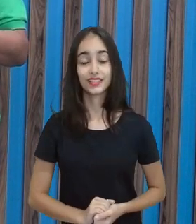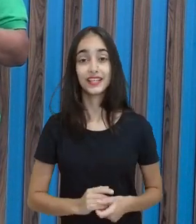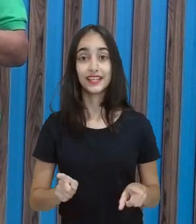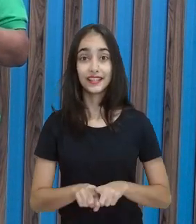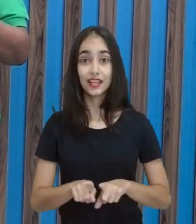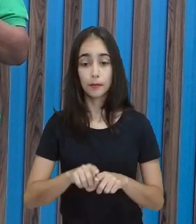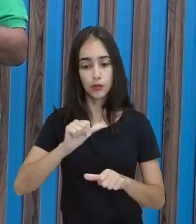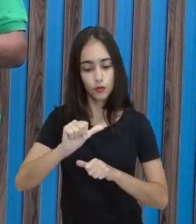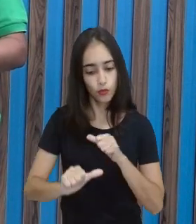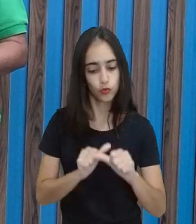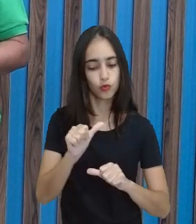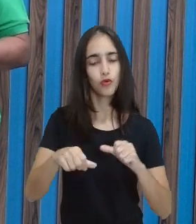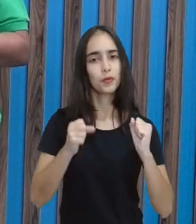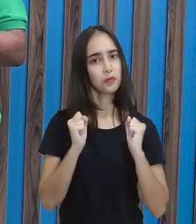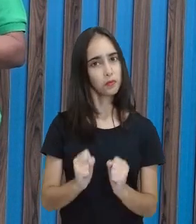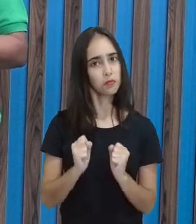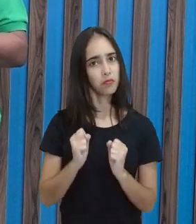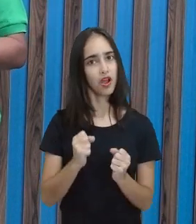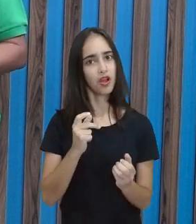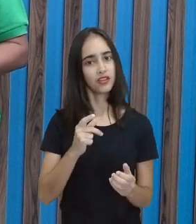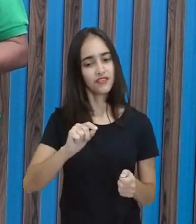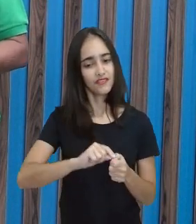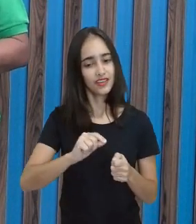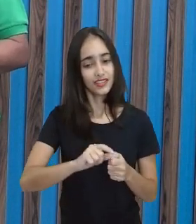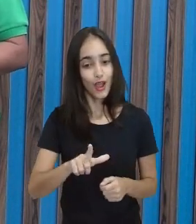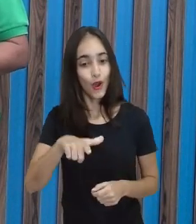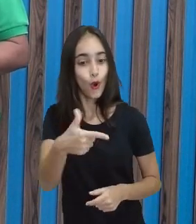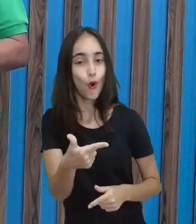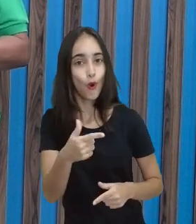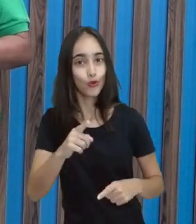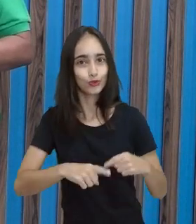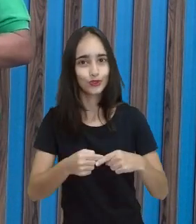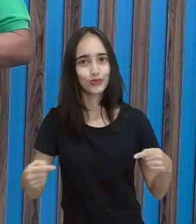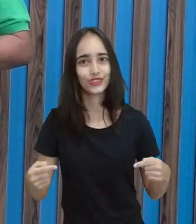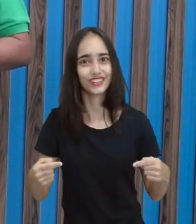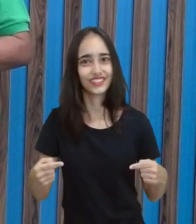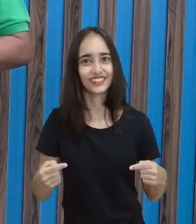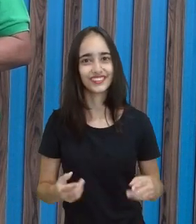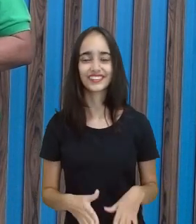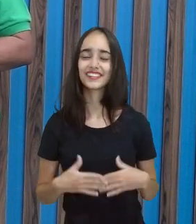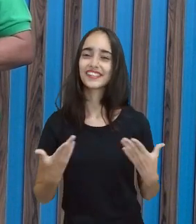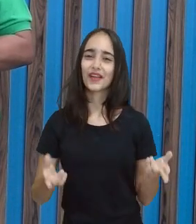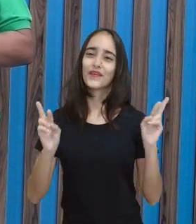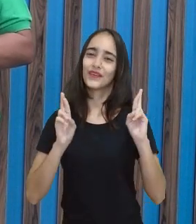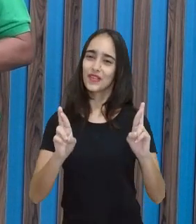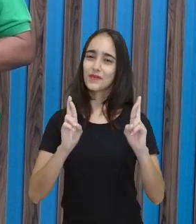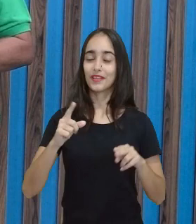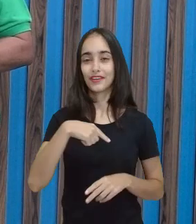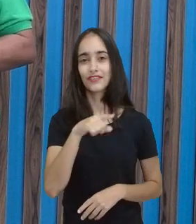ela forma outros materiais. Tá certo? Então, eu espero que vocês tenham